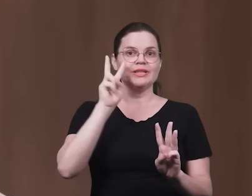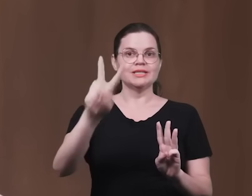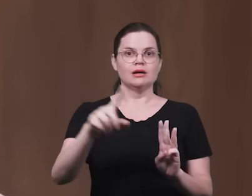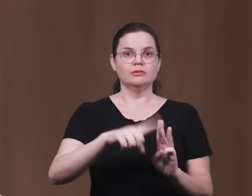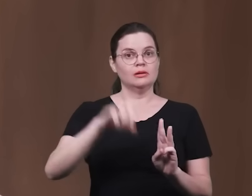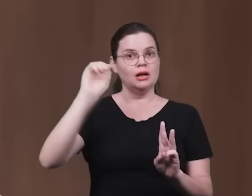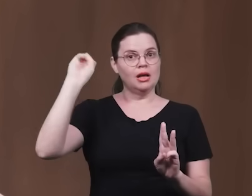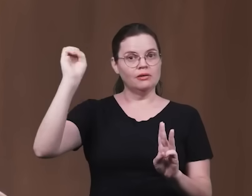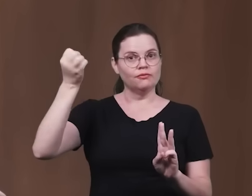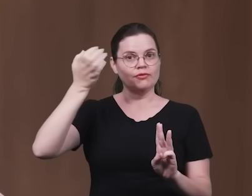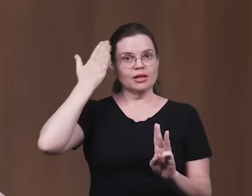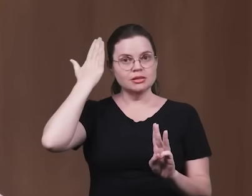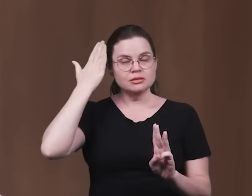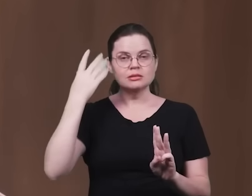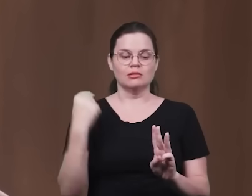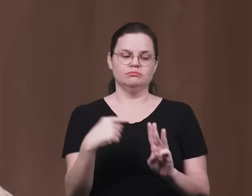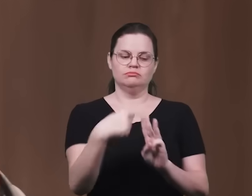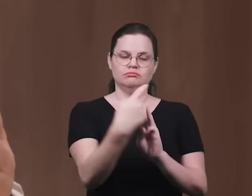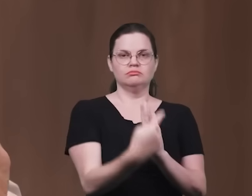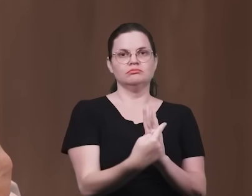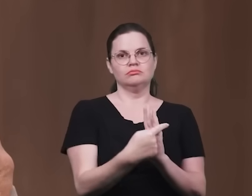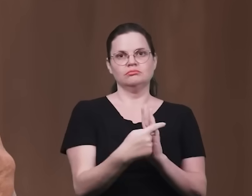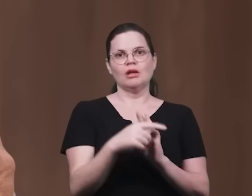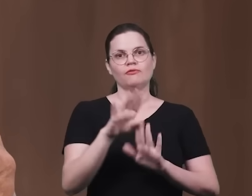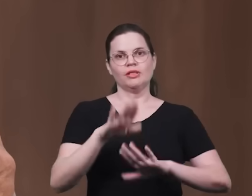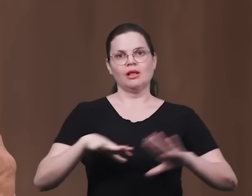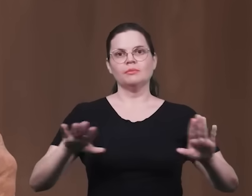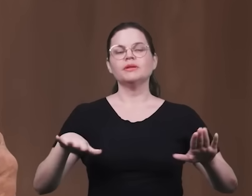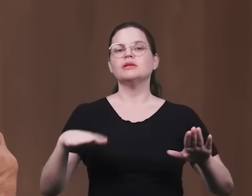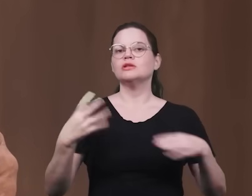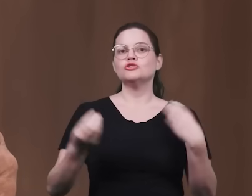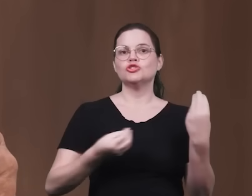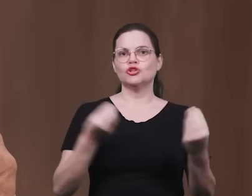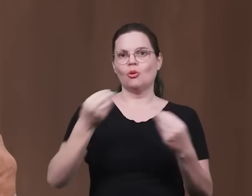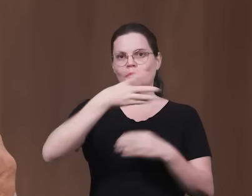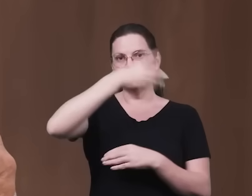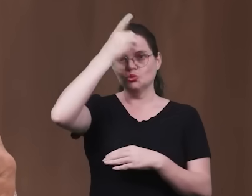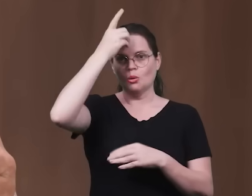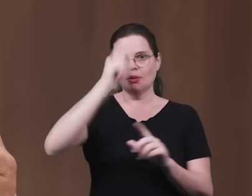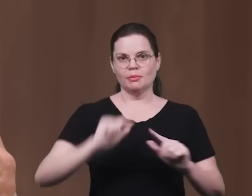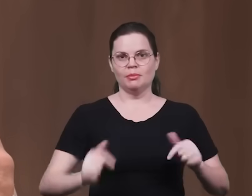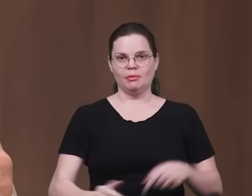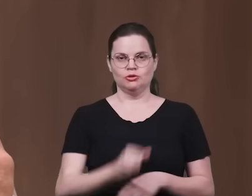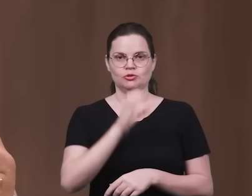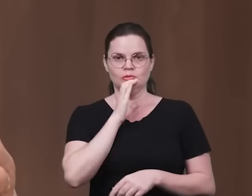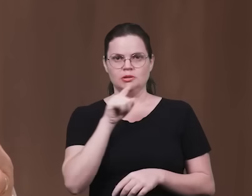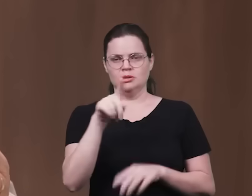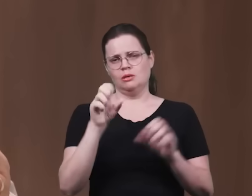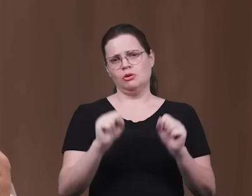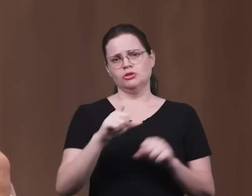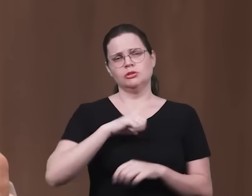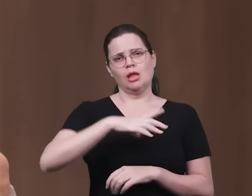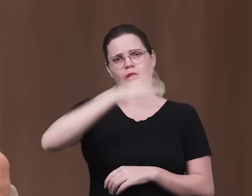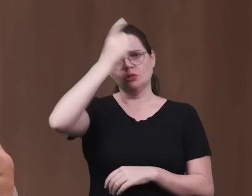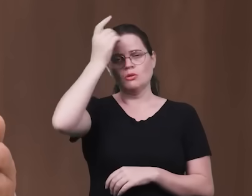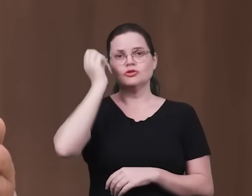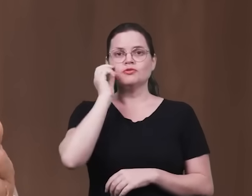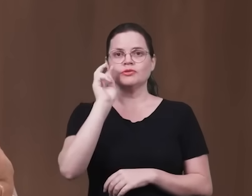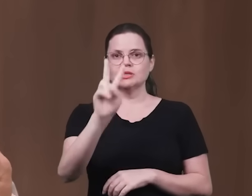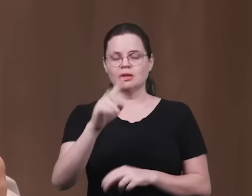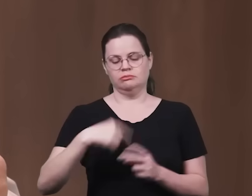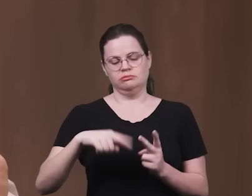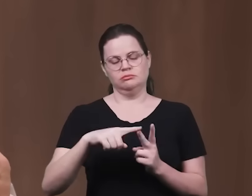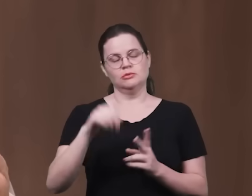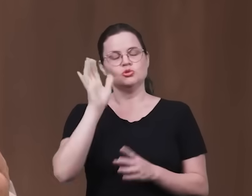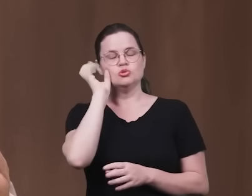forma com as quais esse dom se manifesta, né? O irmão pode ter uma visão, pode ter um